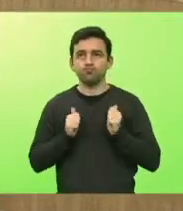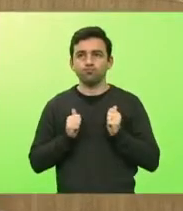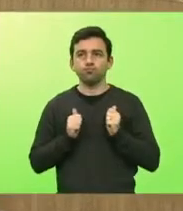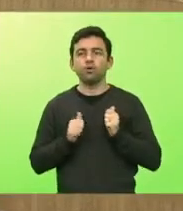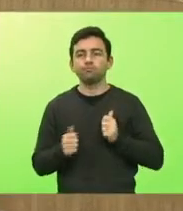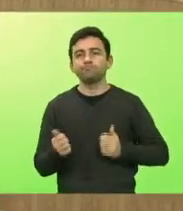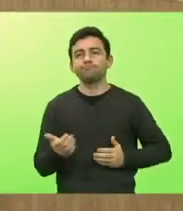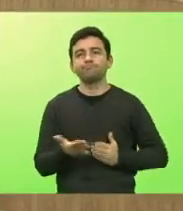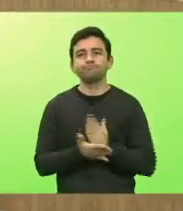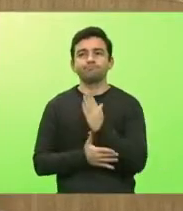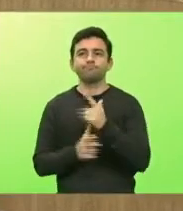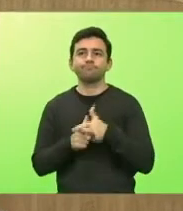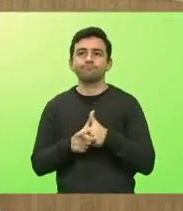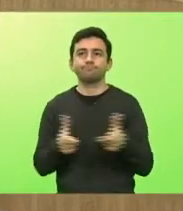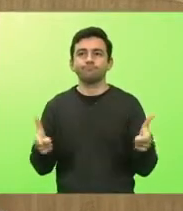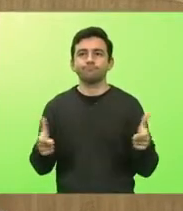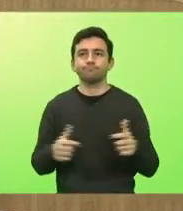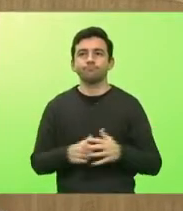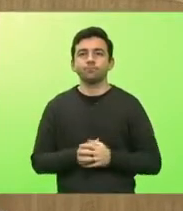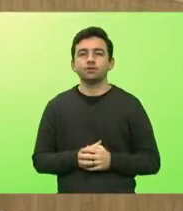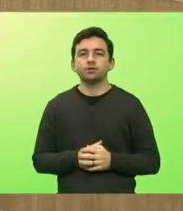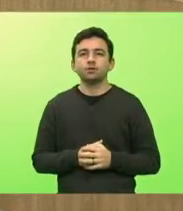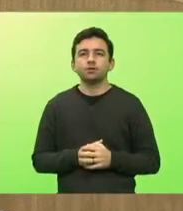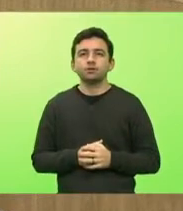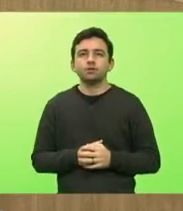aprovado por maioria.